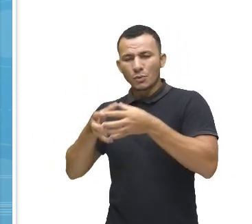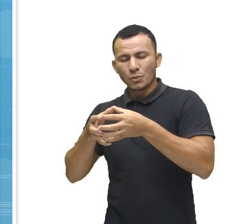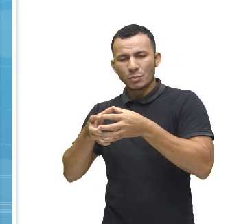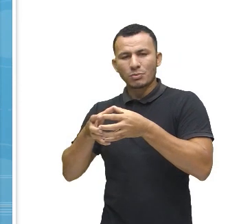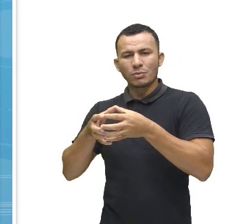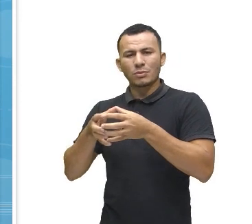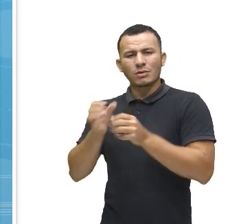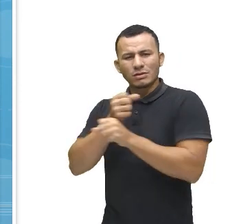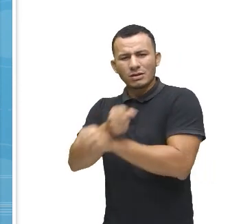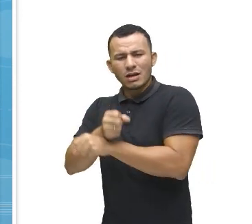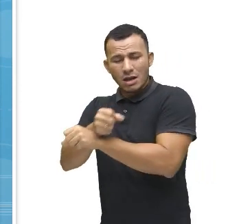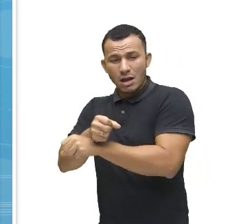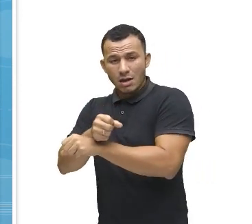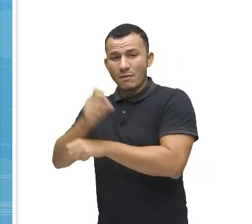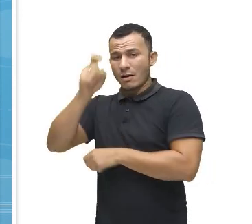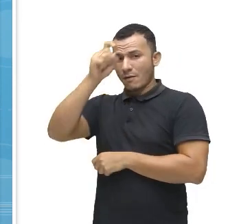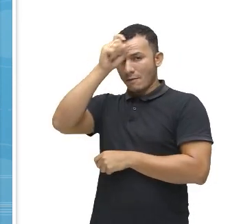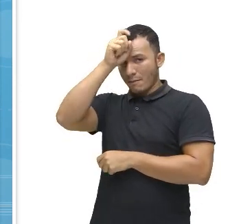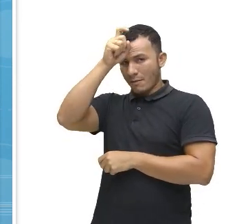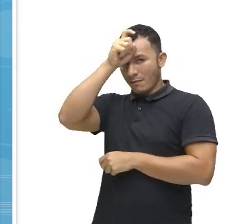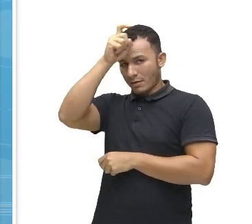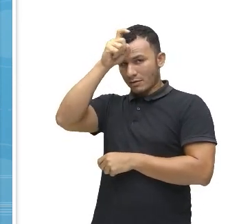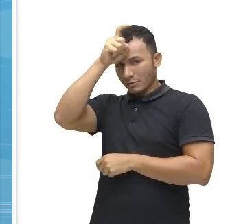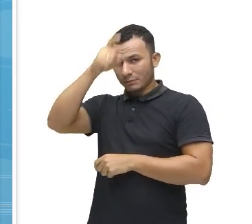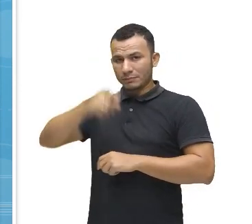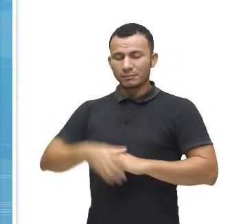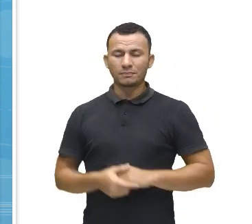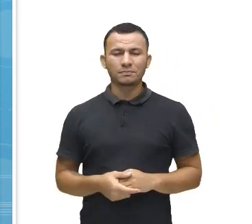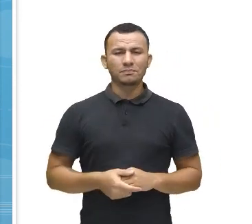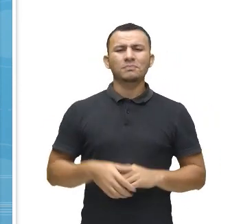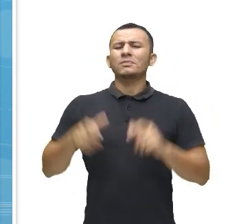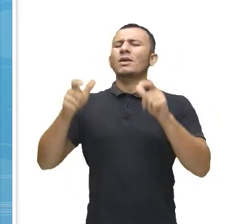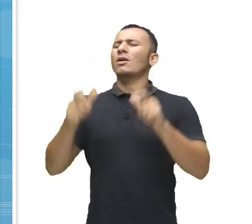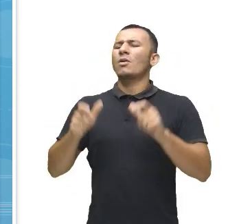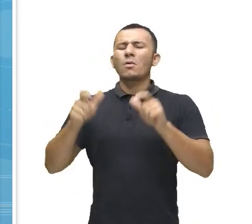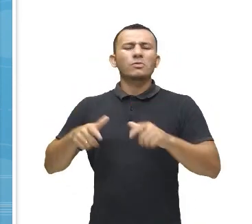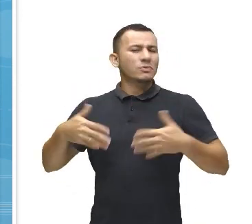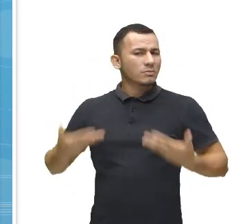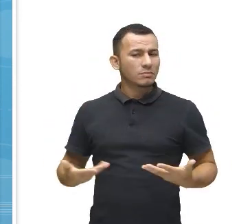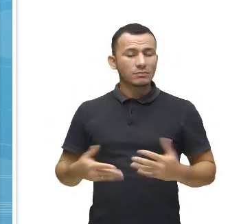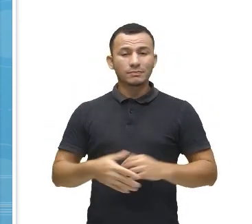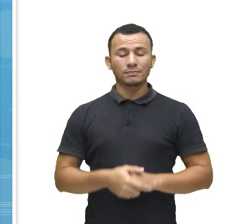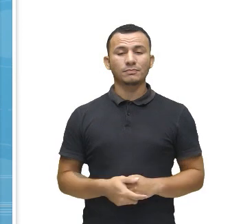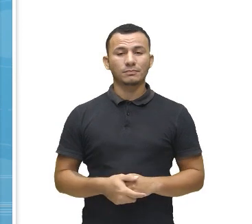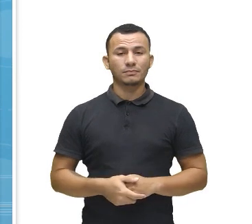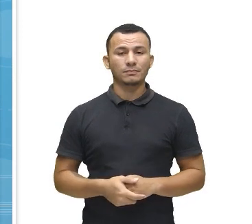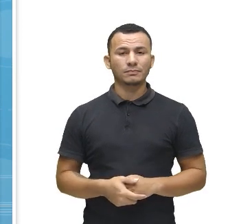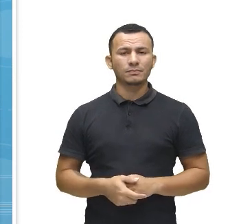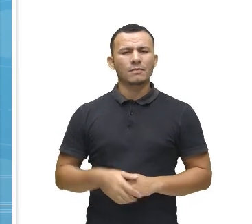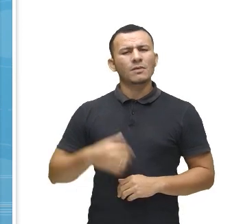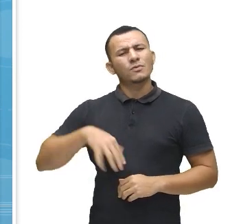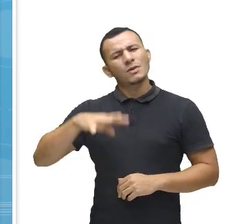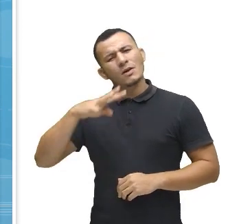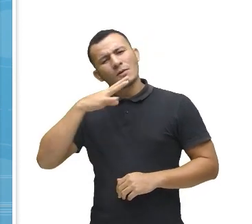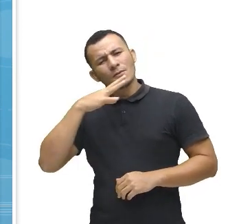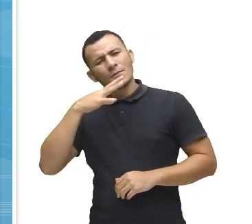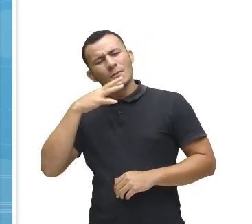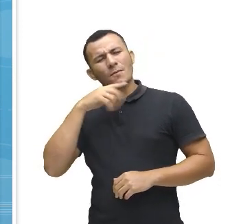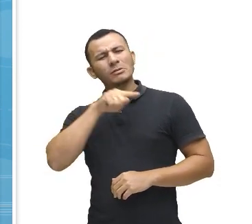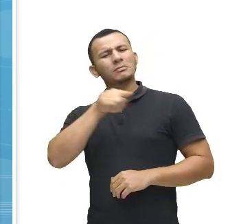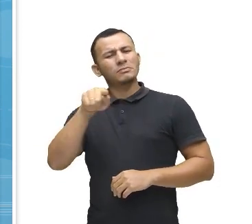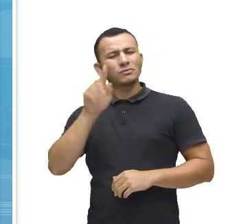Palmares. Quilombo dos Palmares. Onde é que ficou esse Quilombo dos Palmares? Professor, eu já vi falar no Quilombo dos